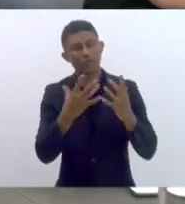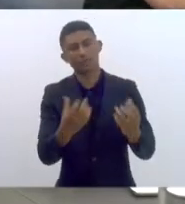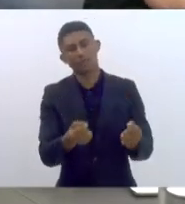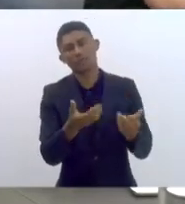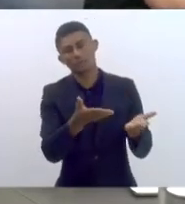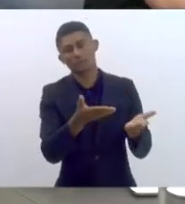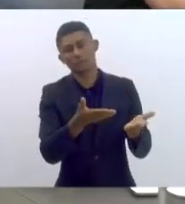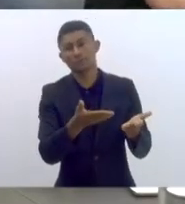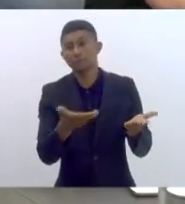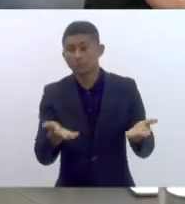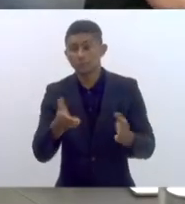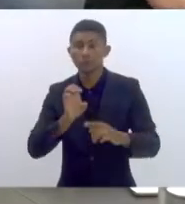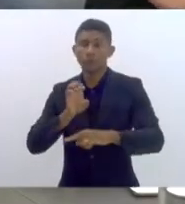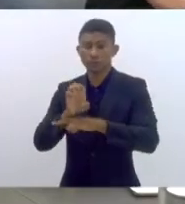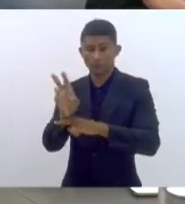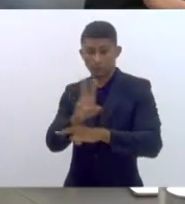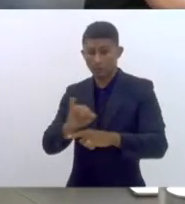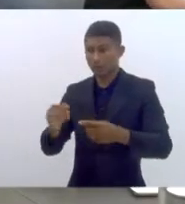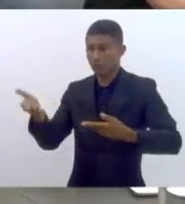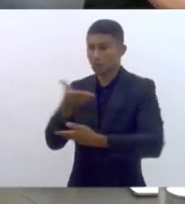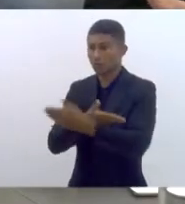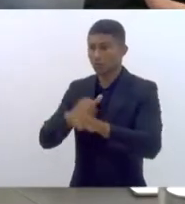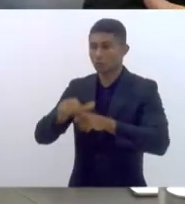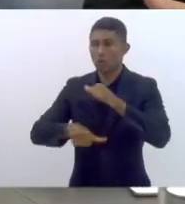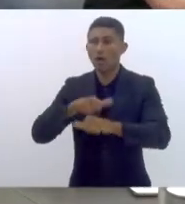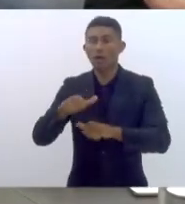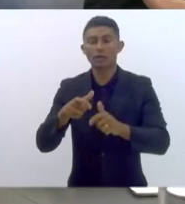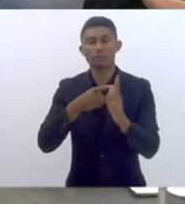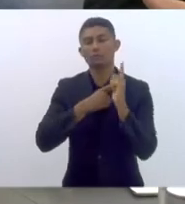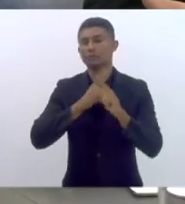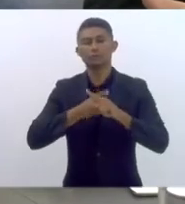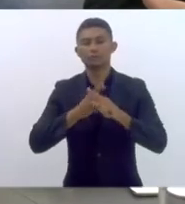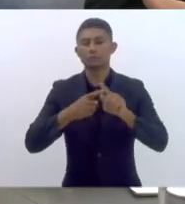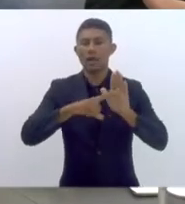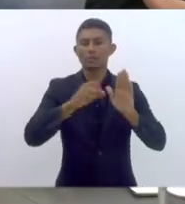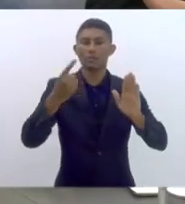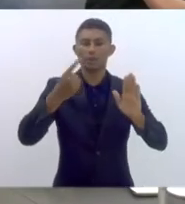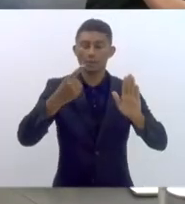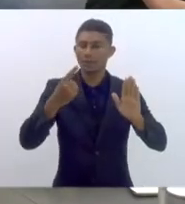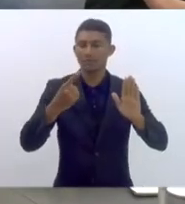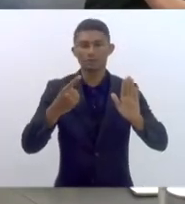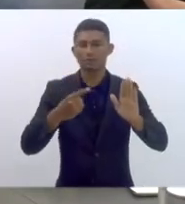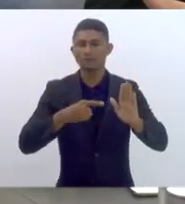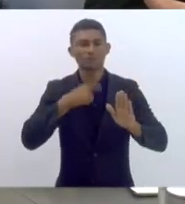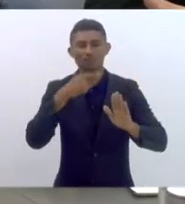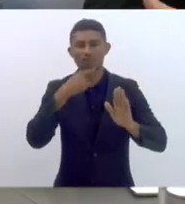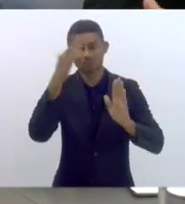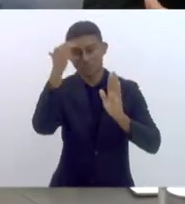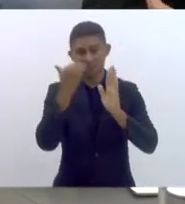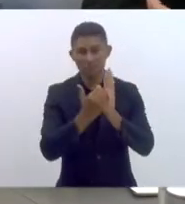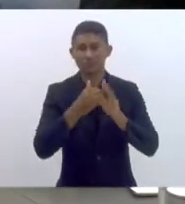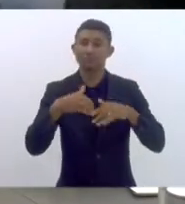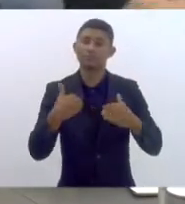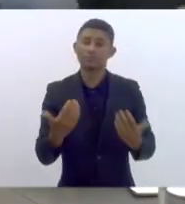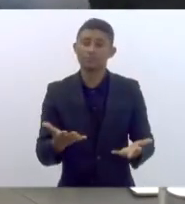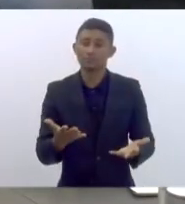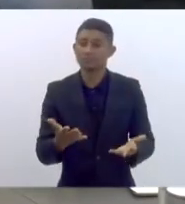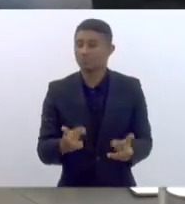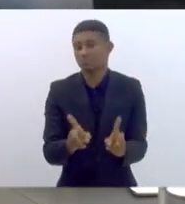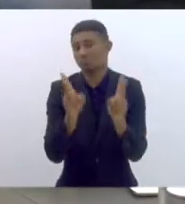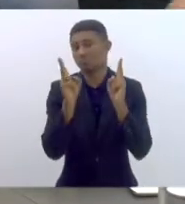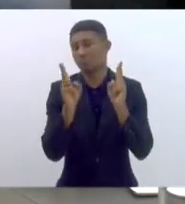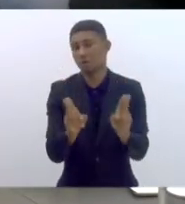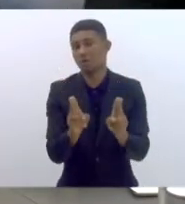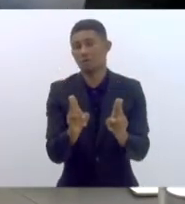Estado já vai trocar essa inadimplência devido ao descumprimento do artigo 1º, né, então ficou na mesma,